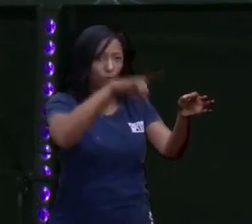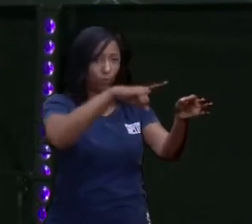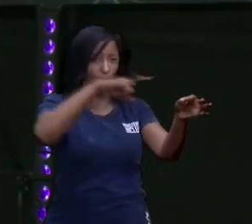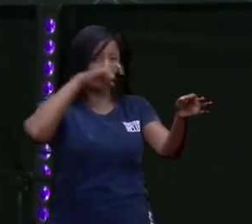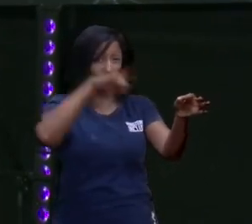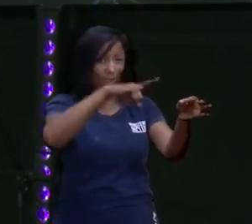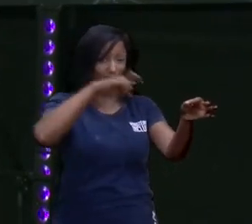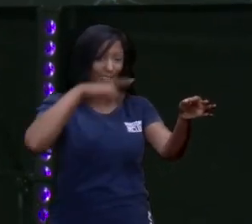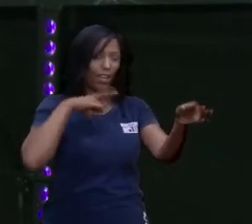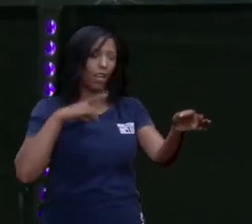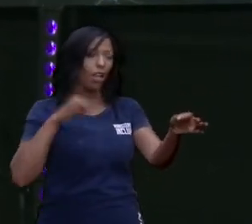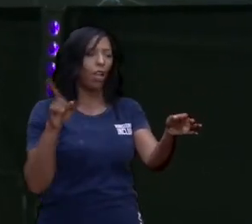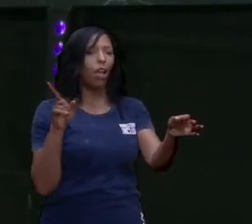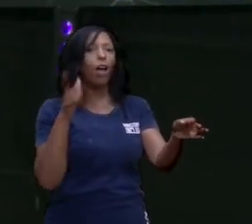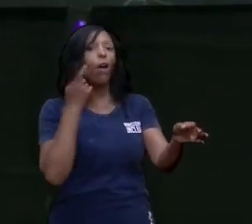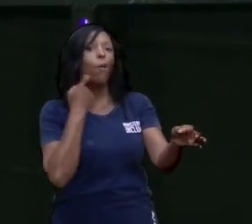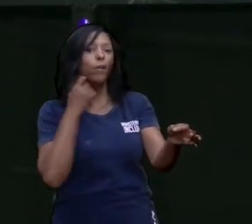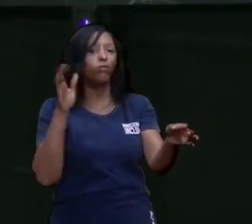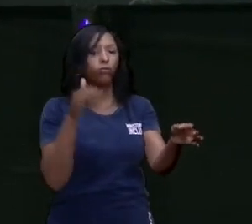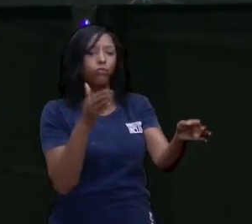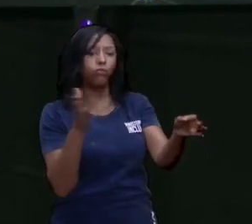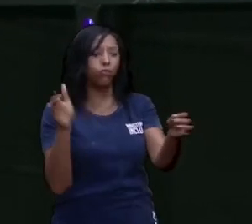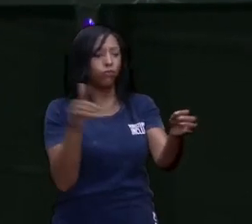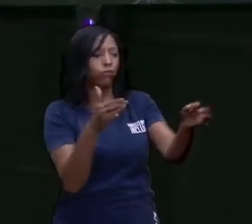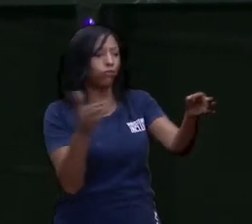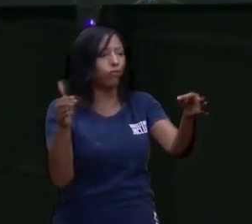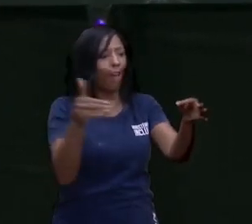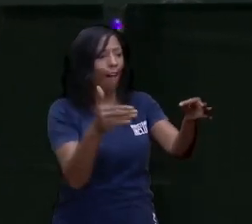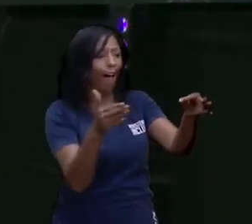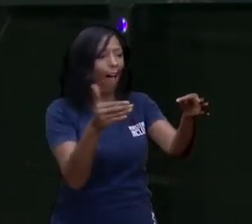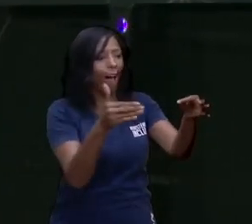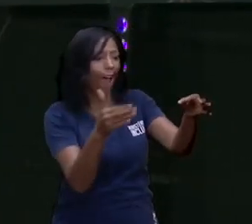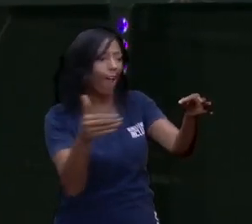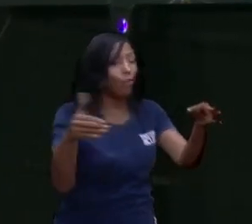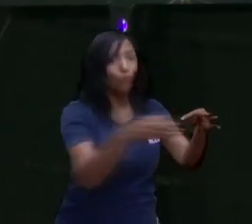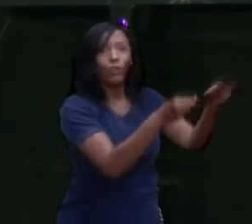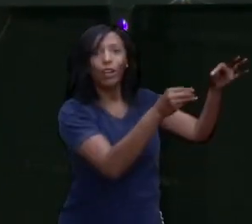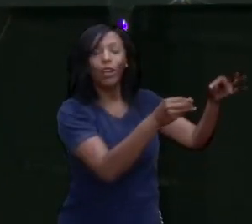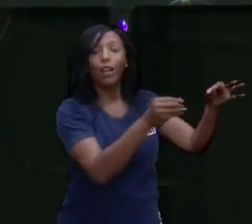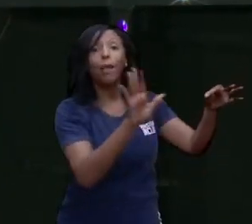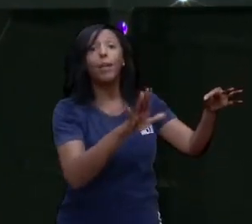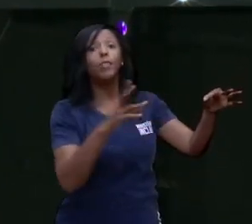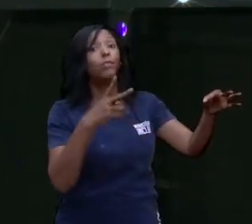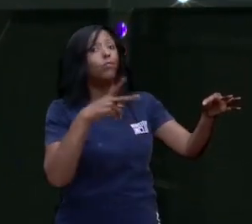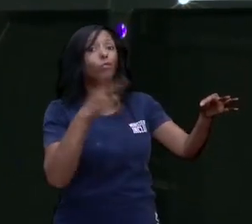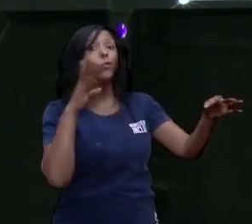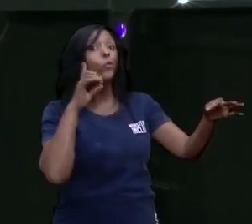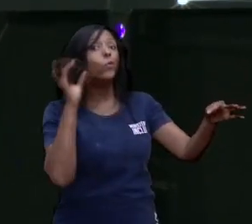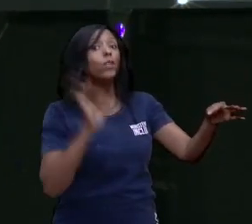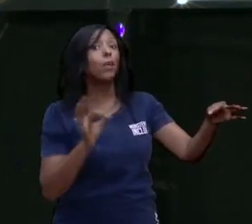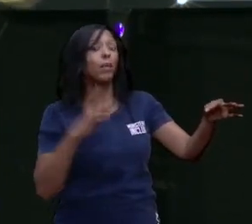quando ele morre a minhoca ele não percebeu que tinha por de trás da minhoca um anzol